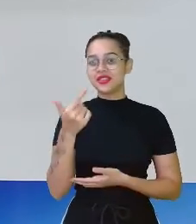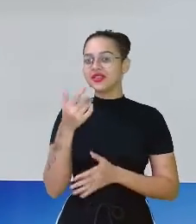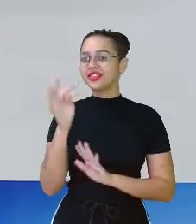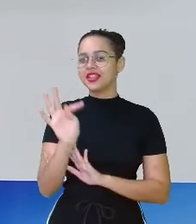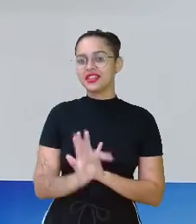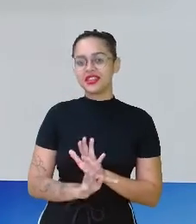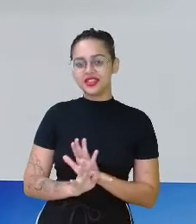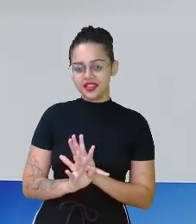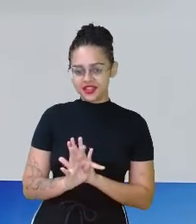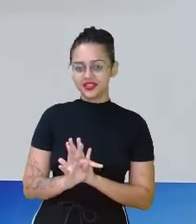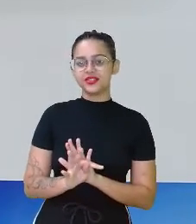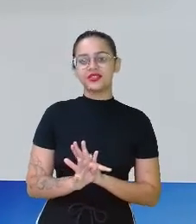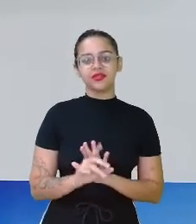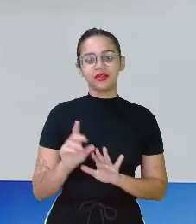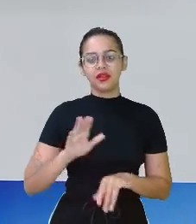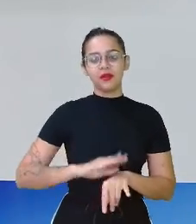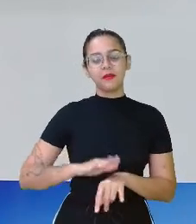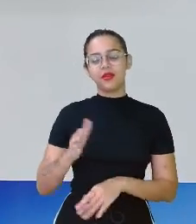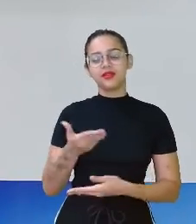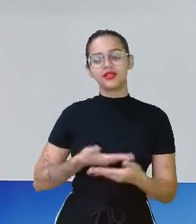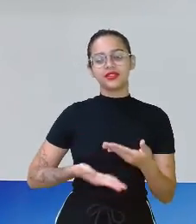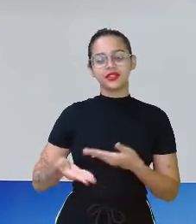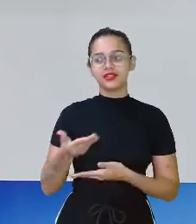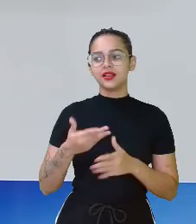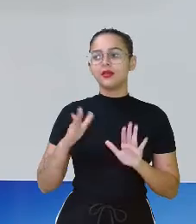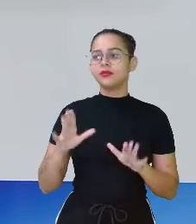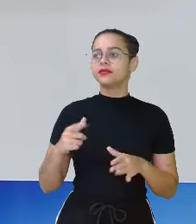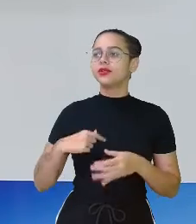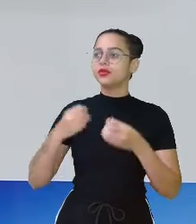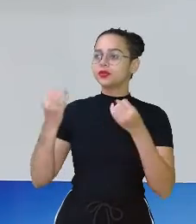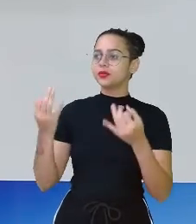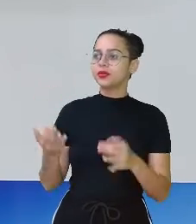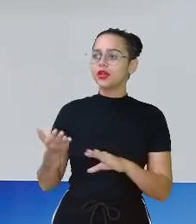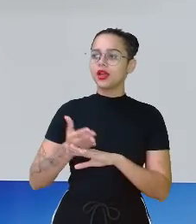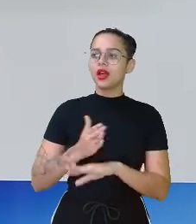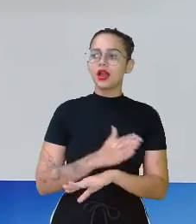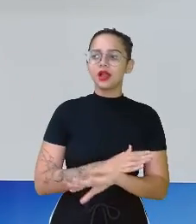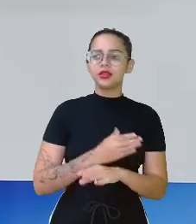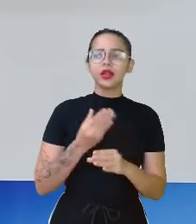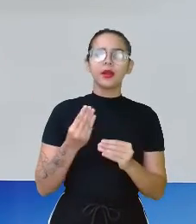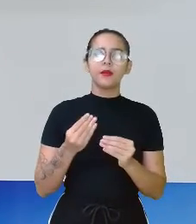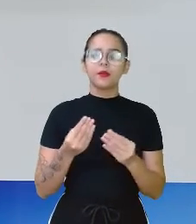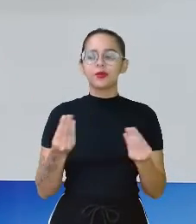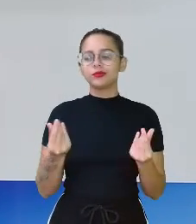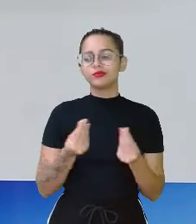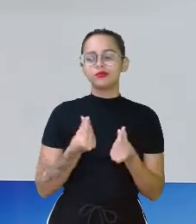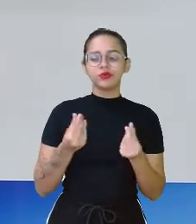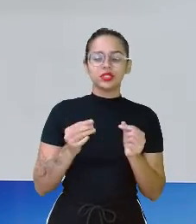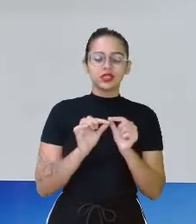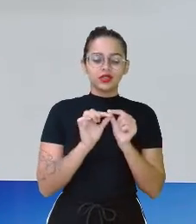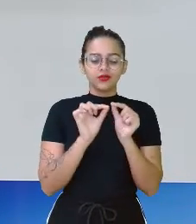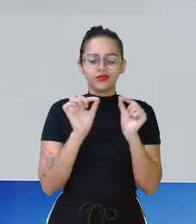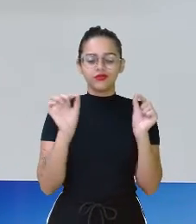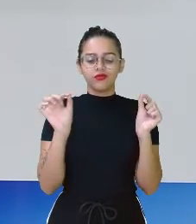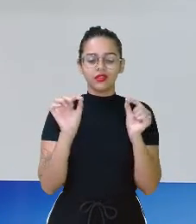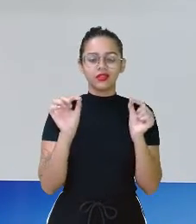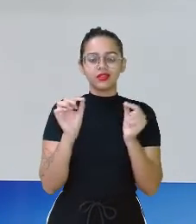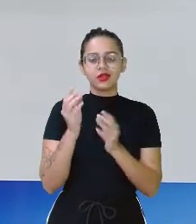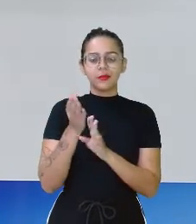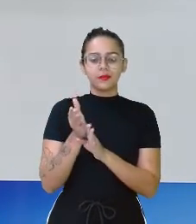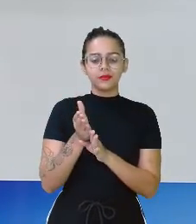texto, né? Verdade. Mas há uma interação. Mas, como eu disse antes, né? É muito tênue essa linha que